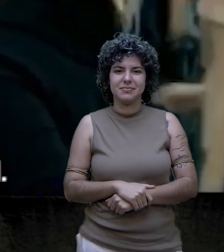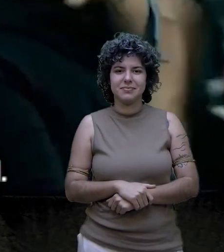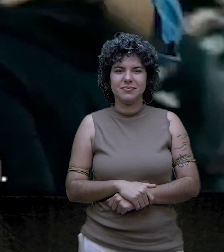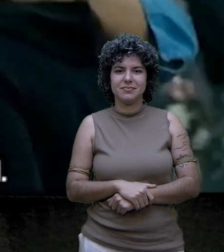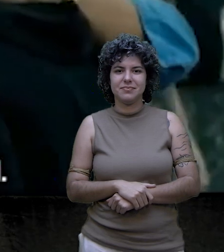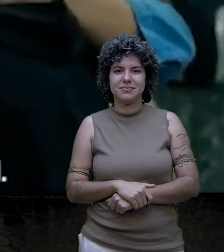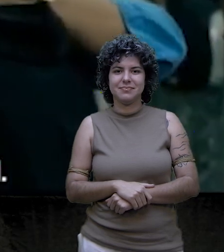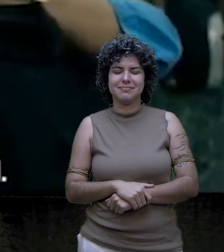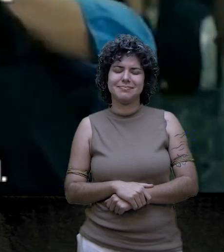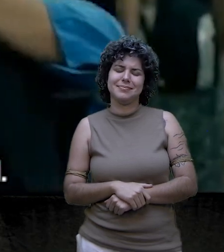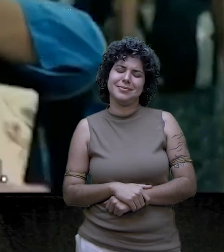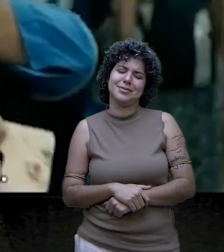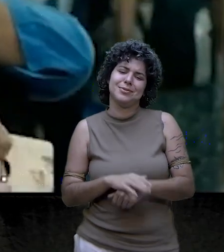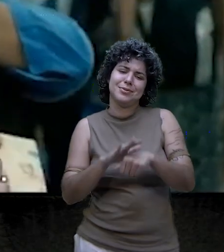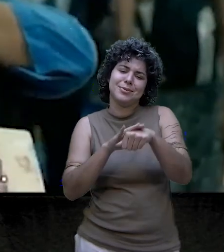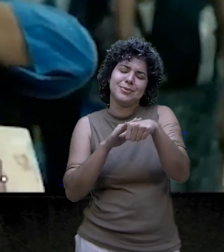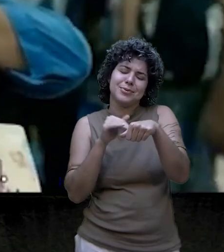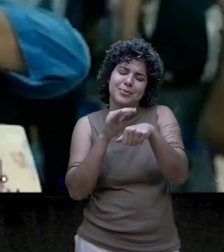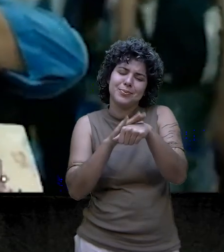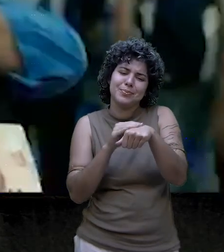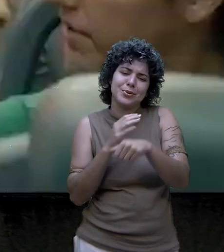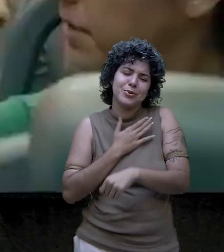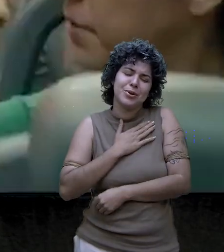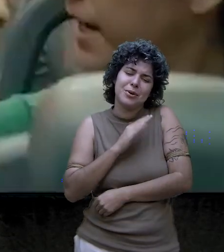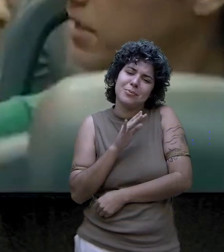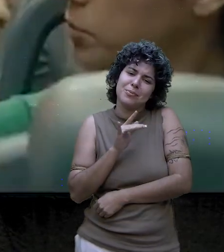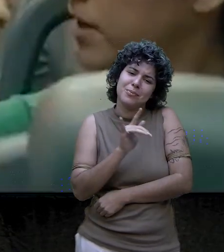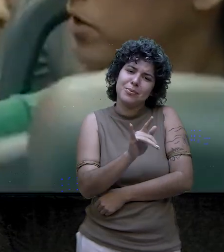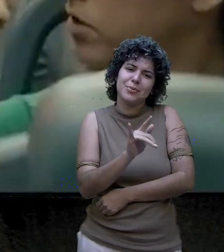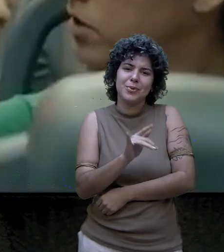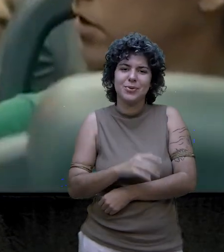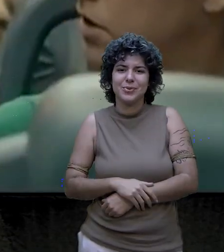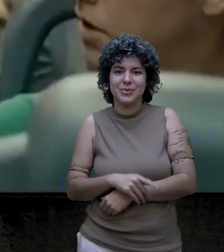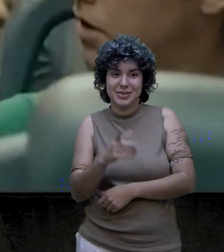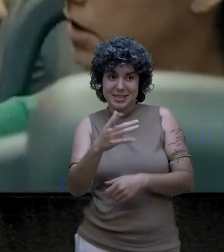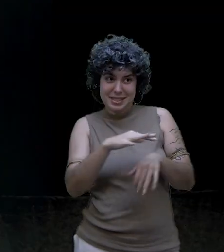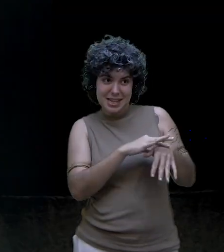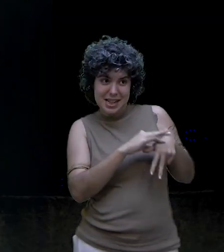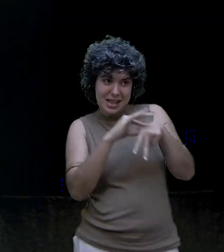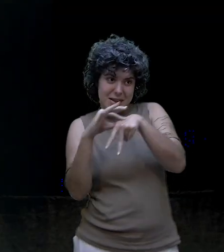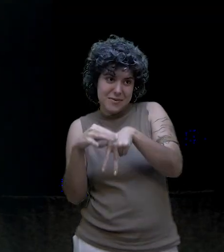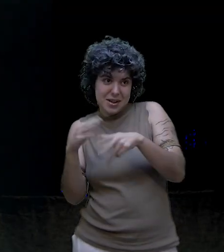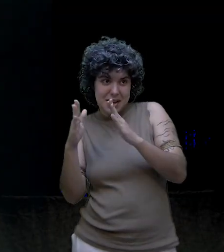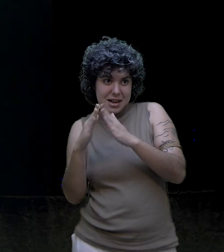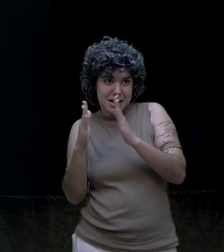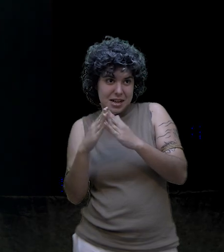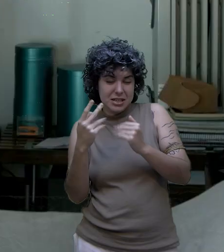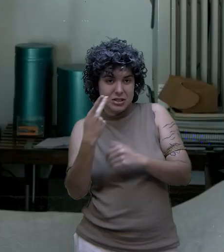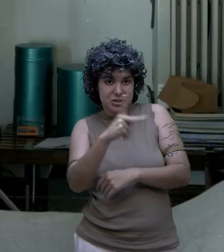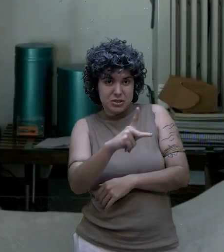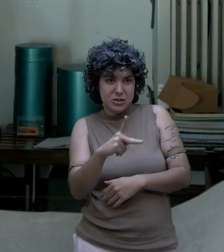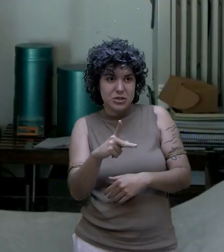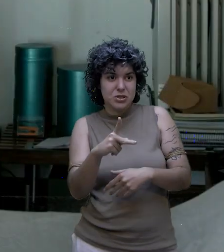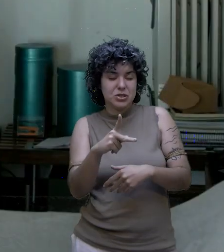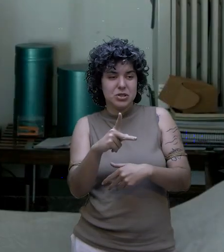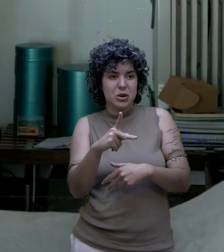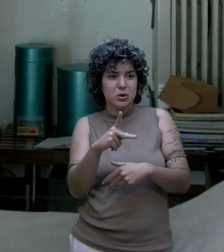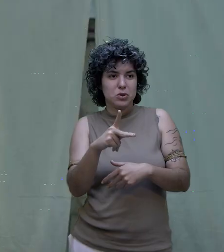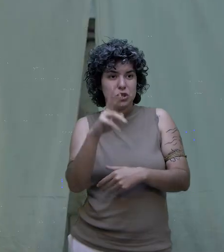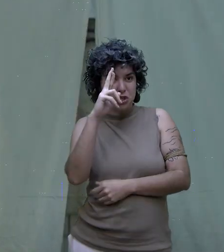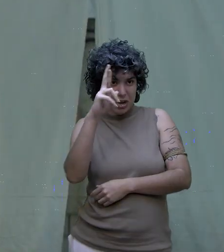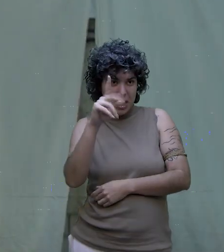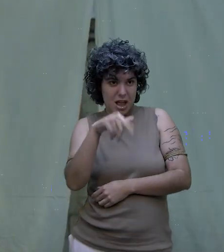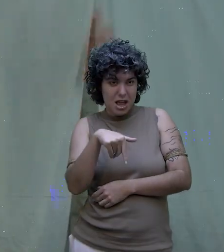Meu amorzinho. Oh, meu Deus. Tá me levando pra casa dos teus patrões? Se você acha que conflito